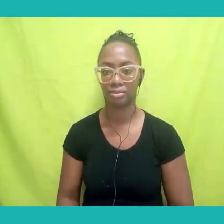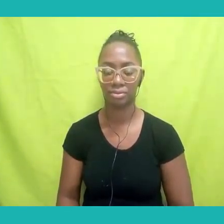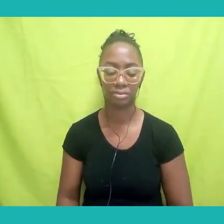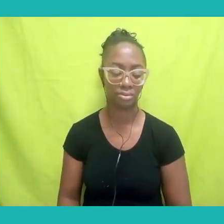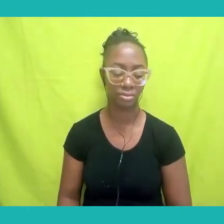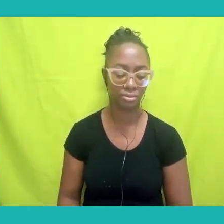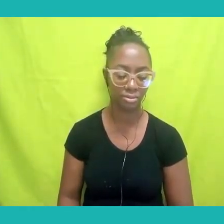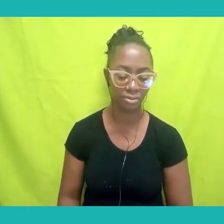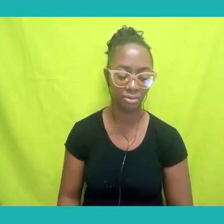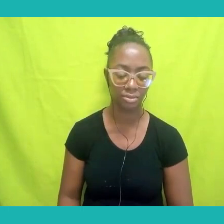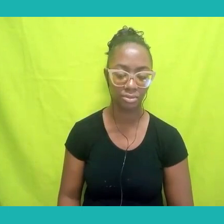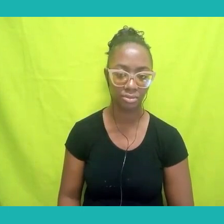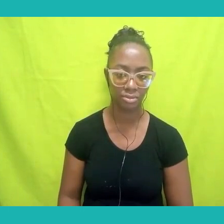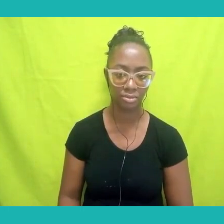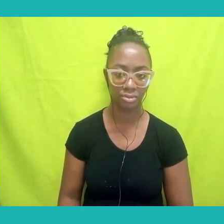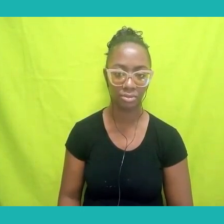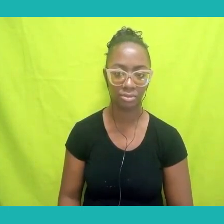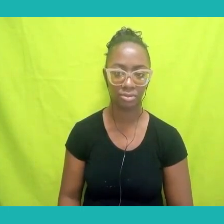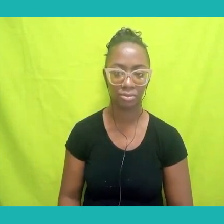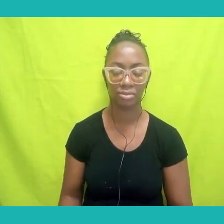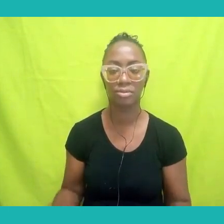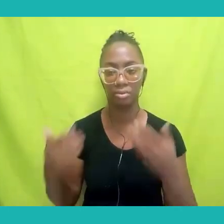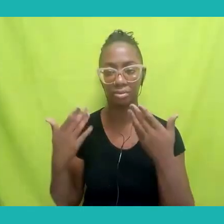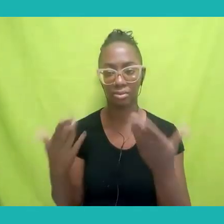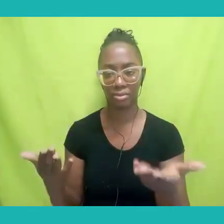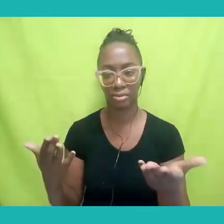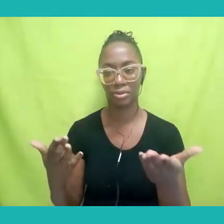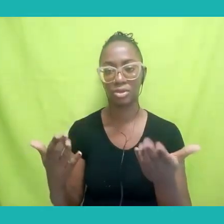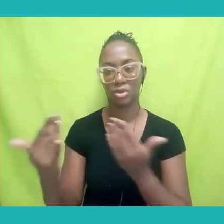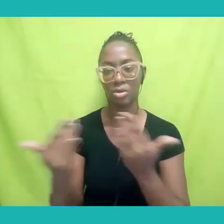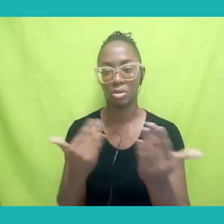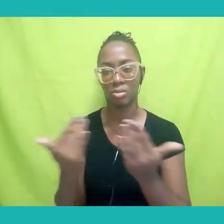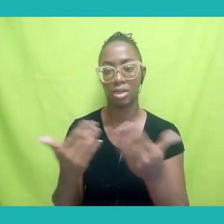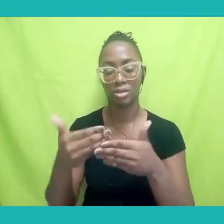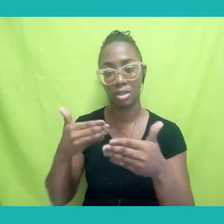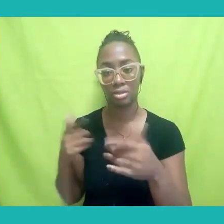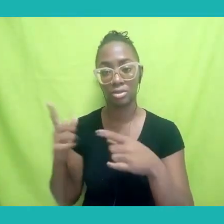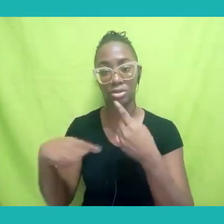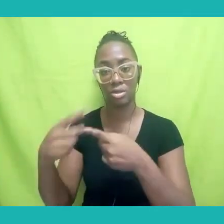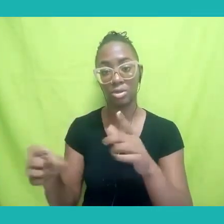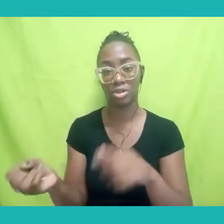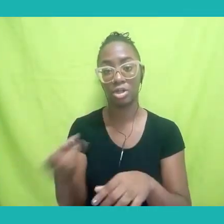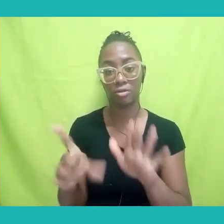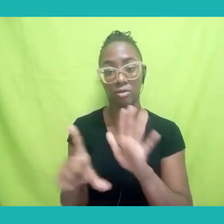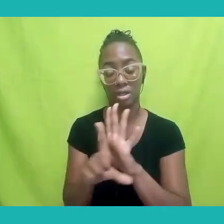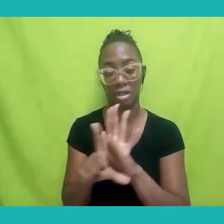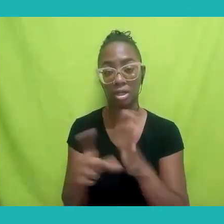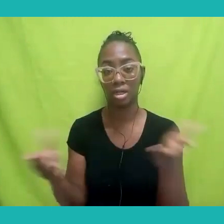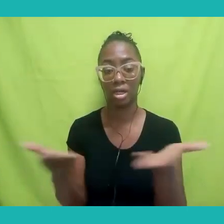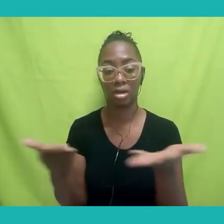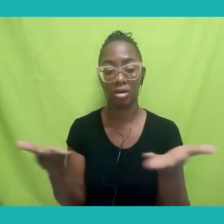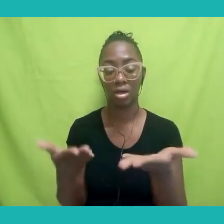Bom, vistos aí a situação dos contribuintes antes e depois da nova lei, nós vamos agora